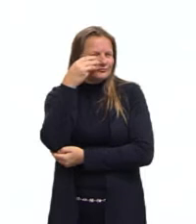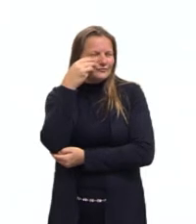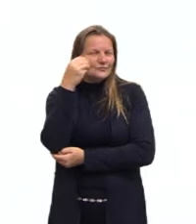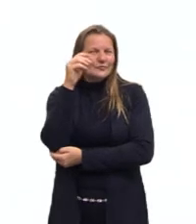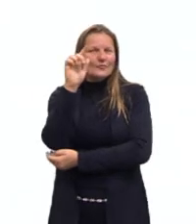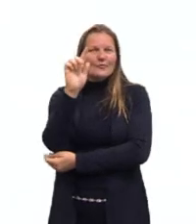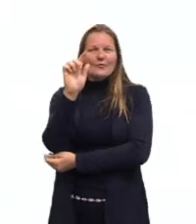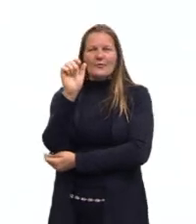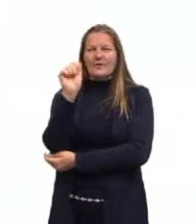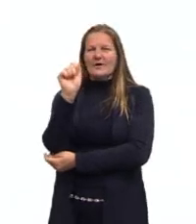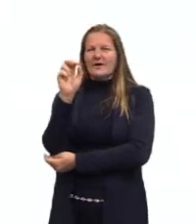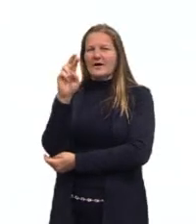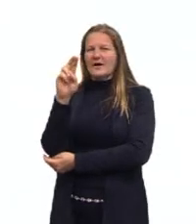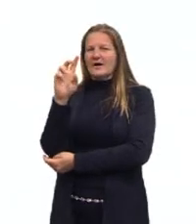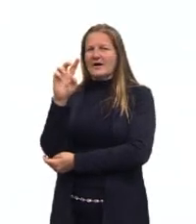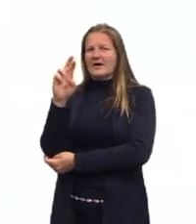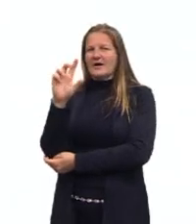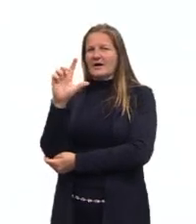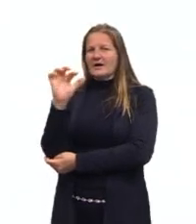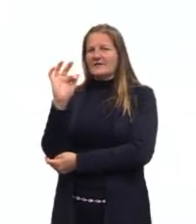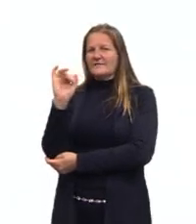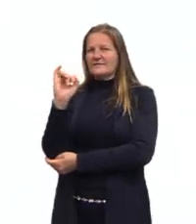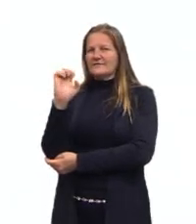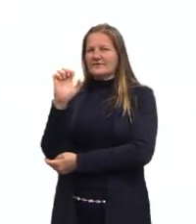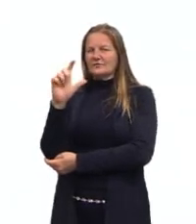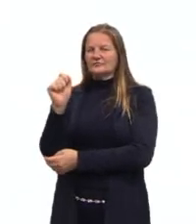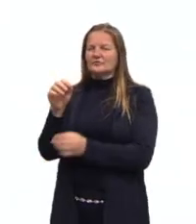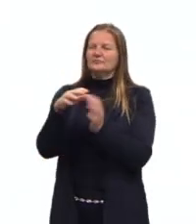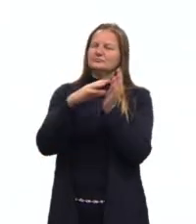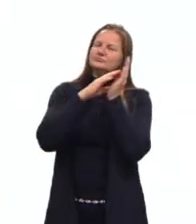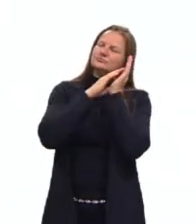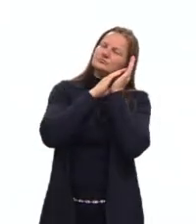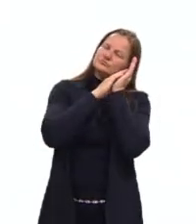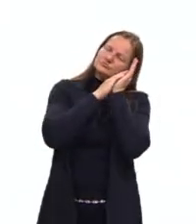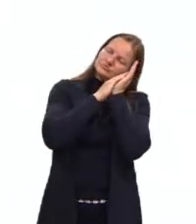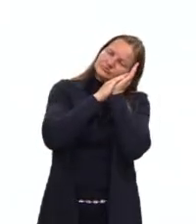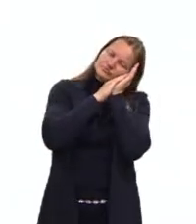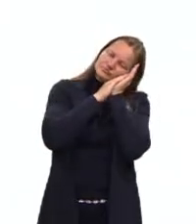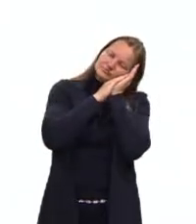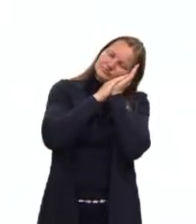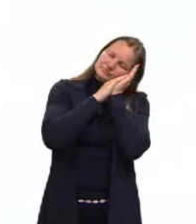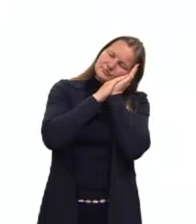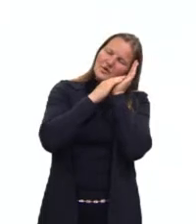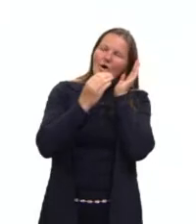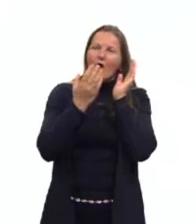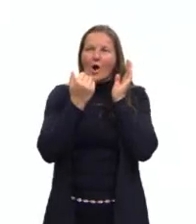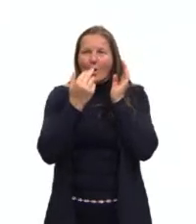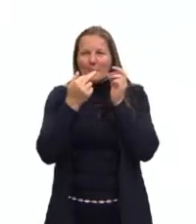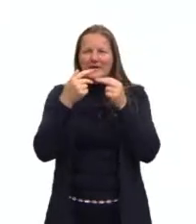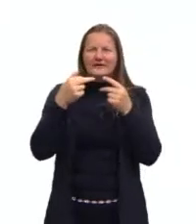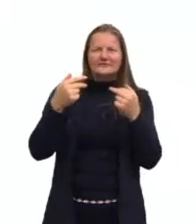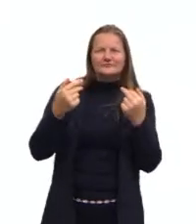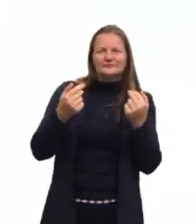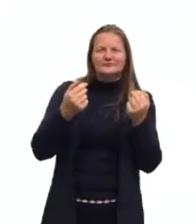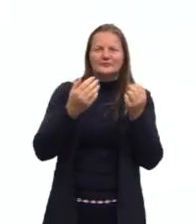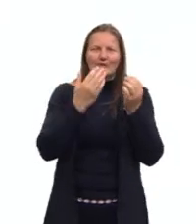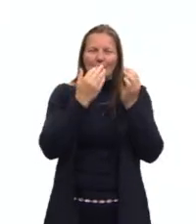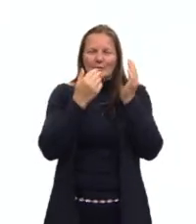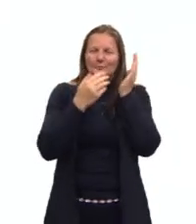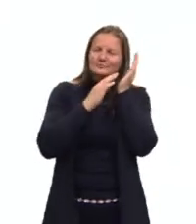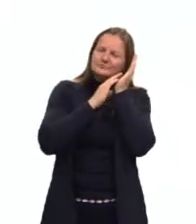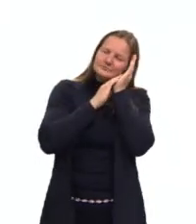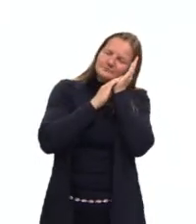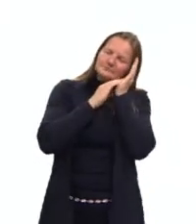adorável Garfield Ele está aqui dormindo como ele gosta tanto de fazer comer e dormir ele está lá deitadinho no sofá